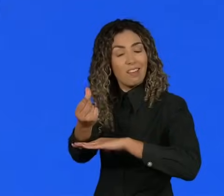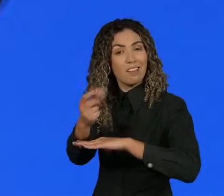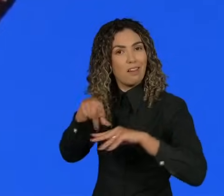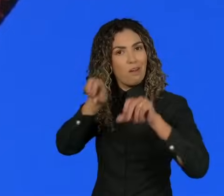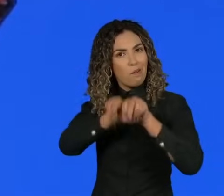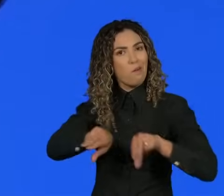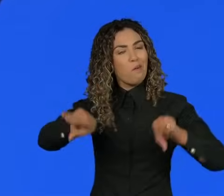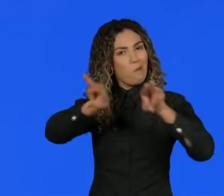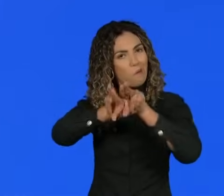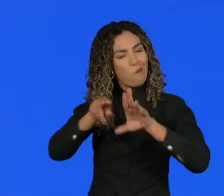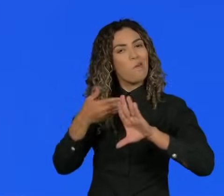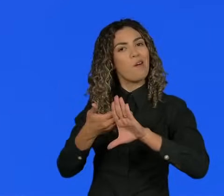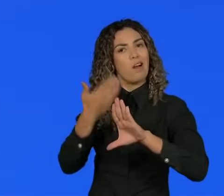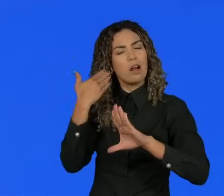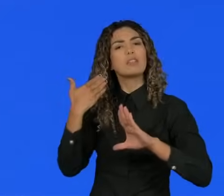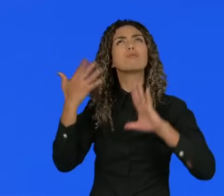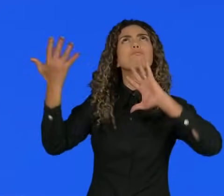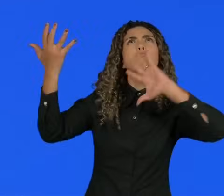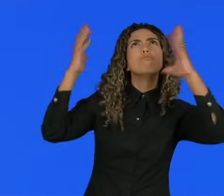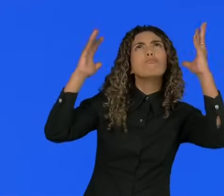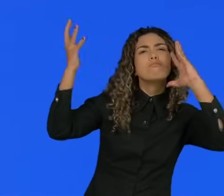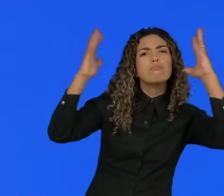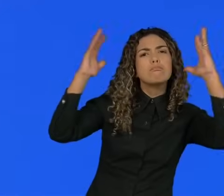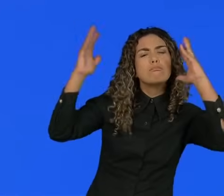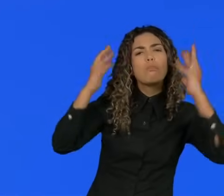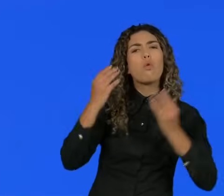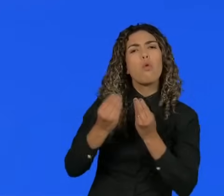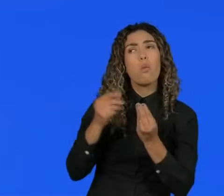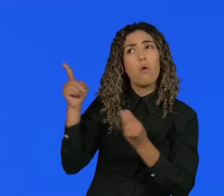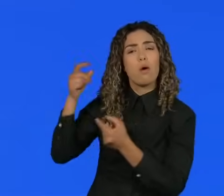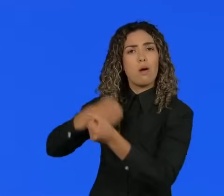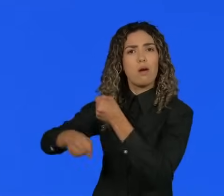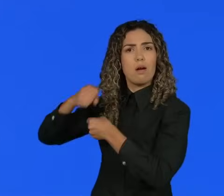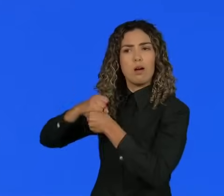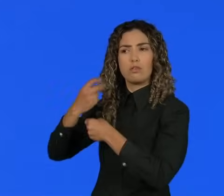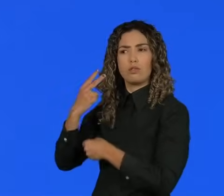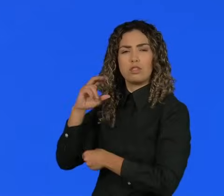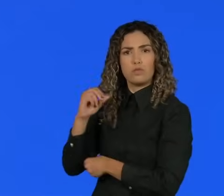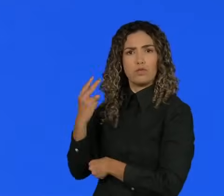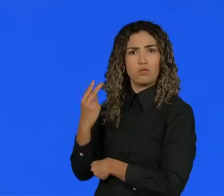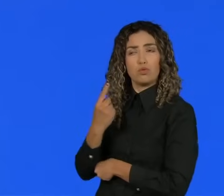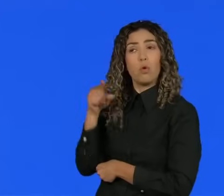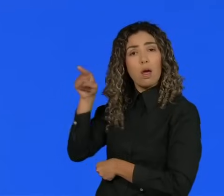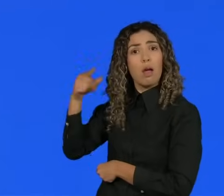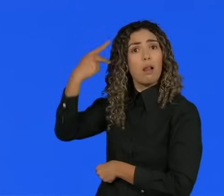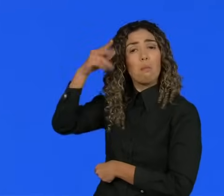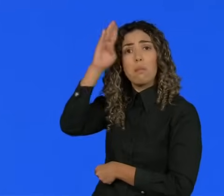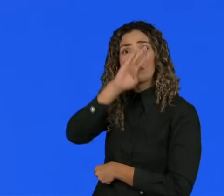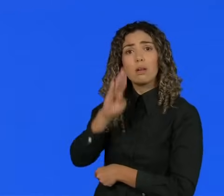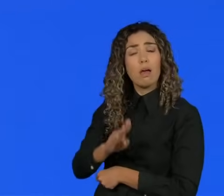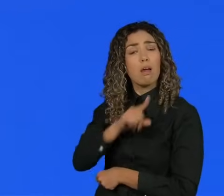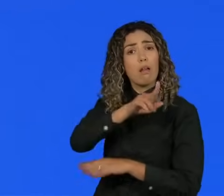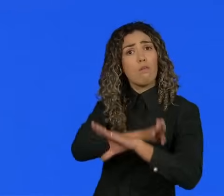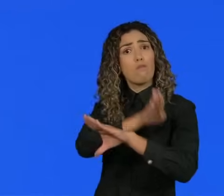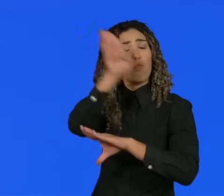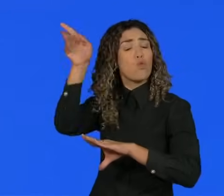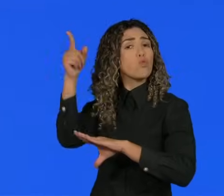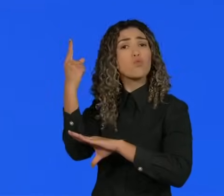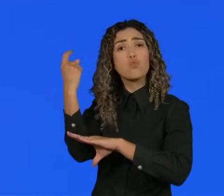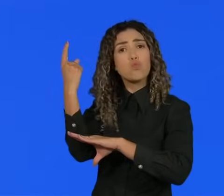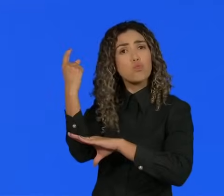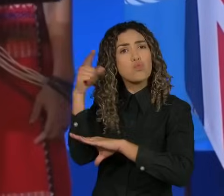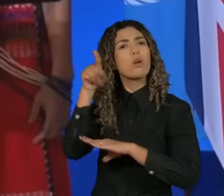sobre Mudanças Climáticas na Escócia em 2021? Única brasileira a discursar, lembrou que os